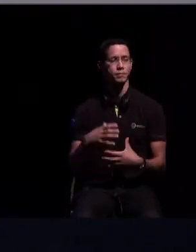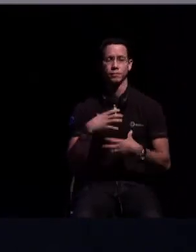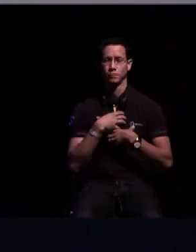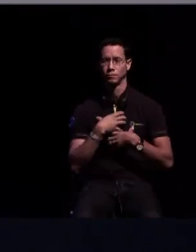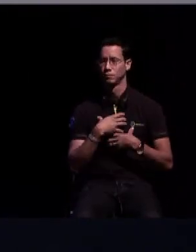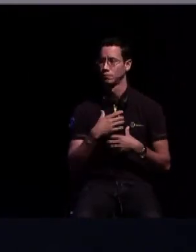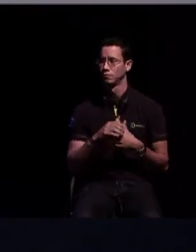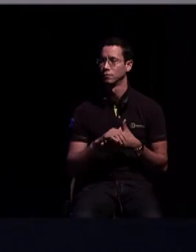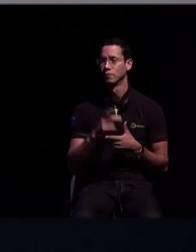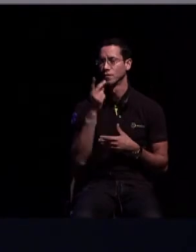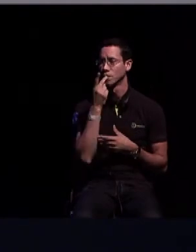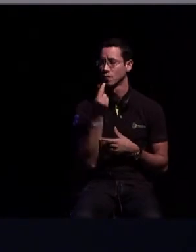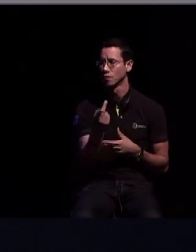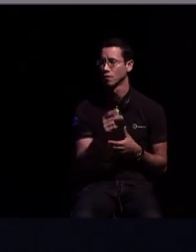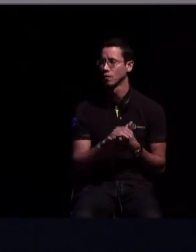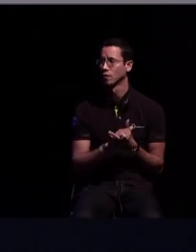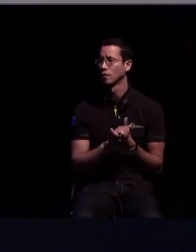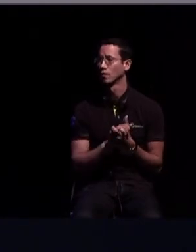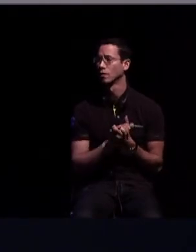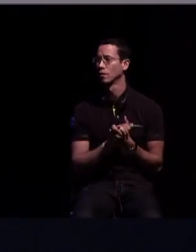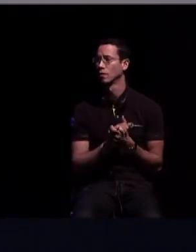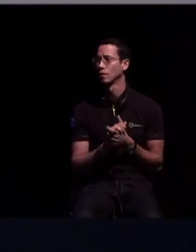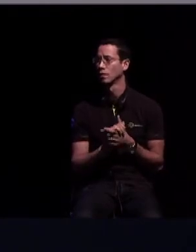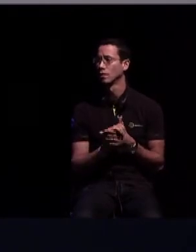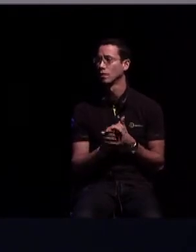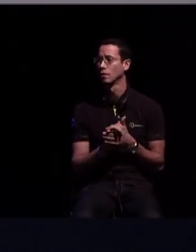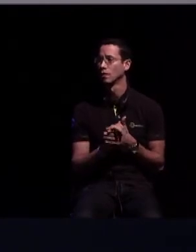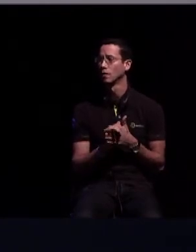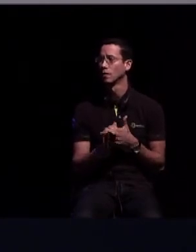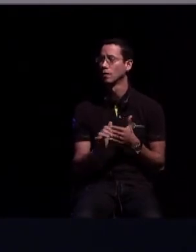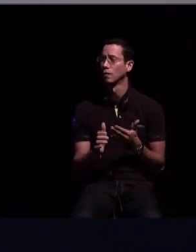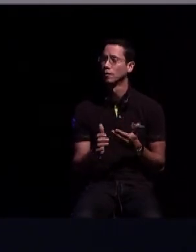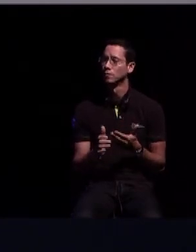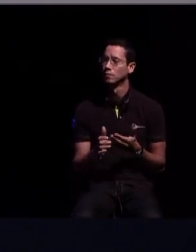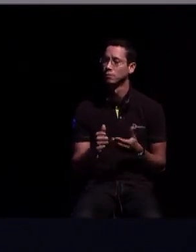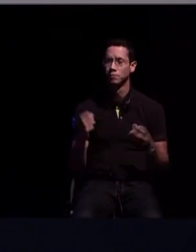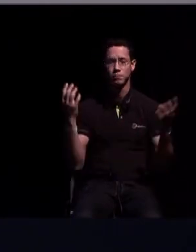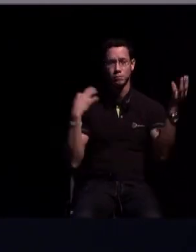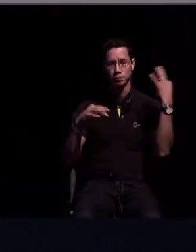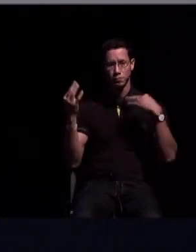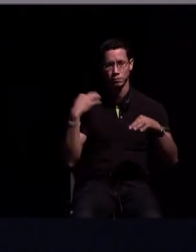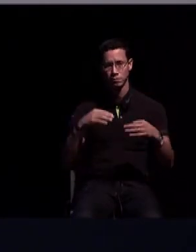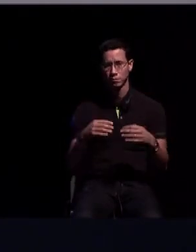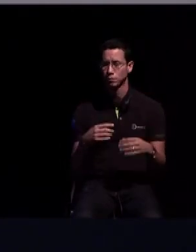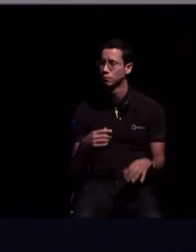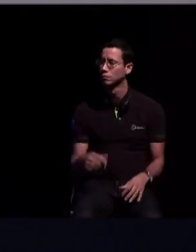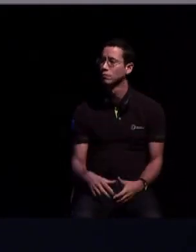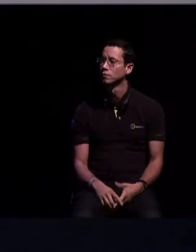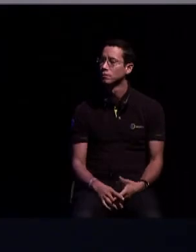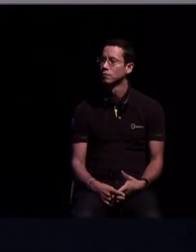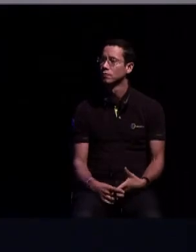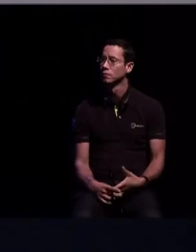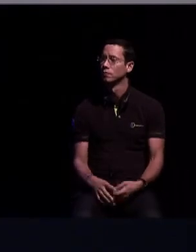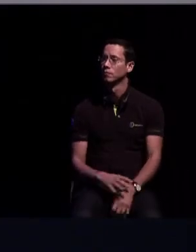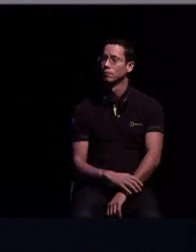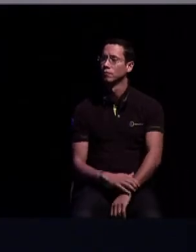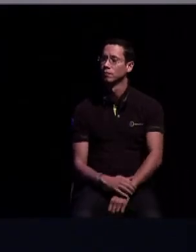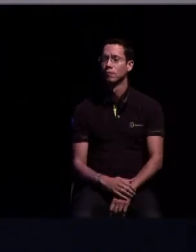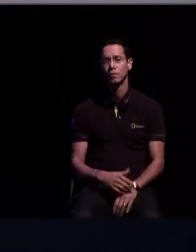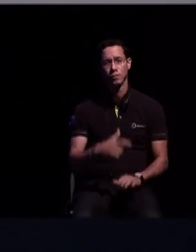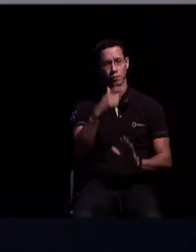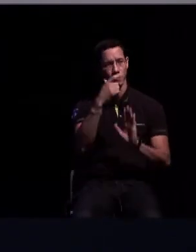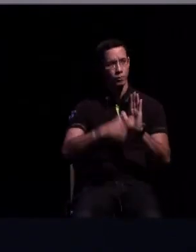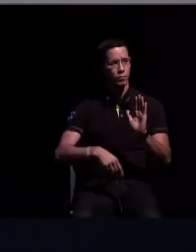se habla de revertir un modelo masivo de turismo y cambiarlo por otro, hay que reconocer que este mismo modelo